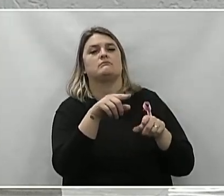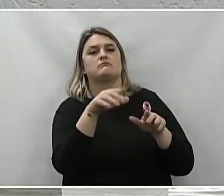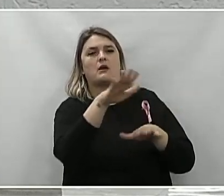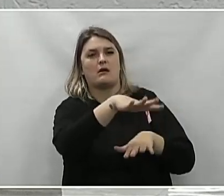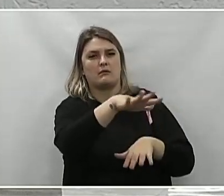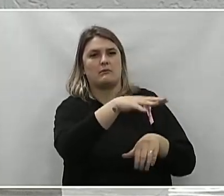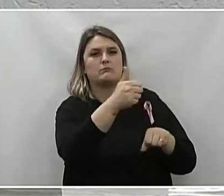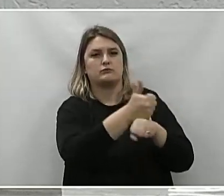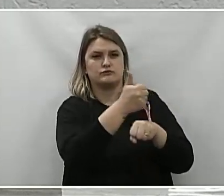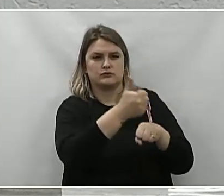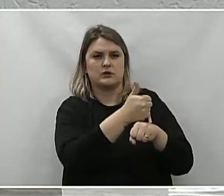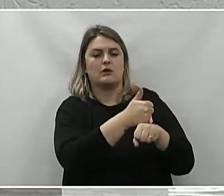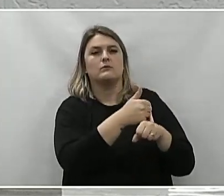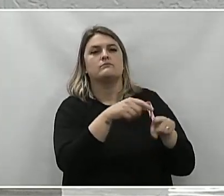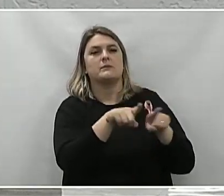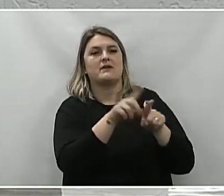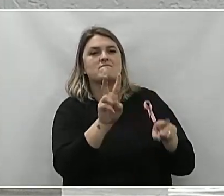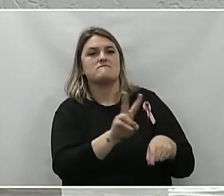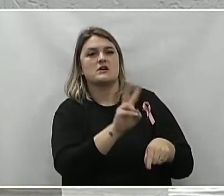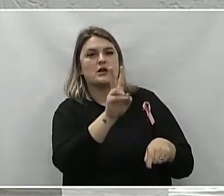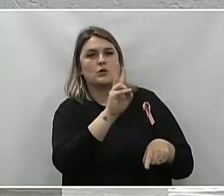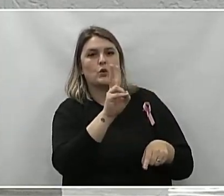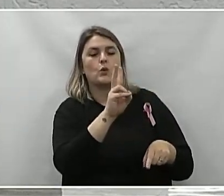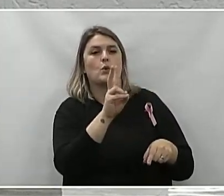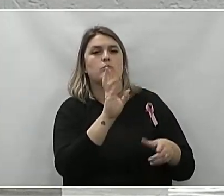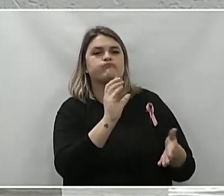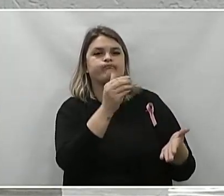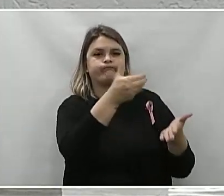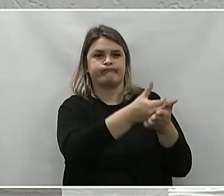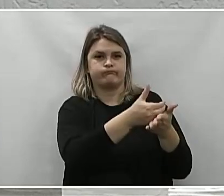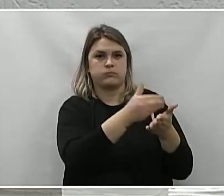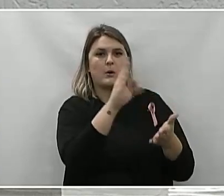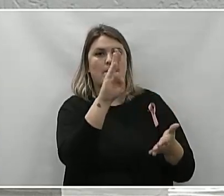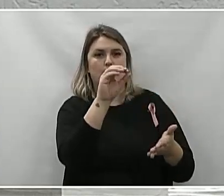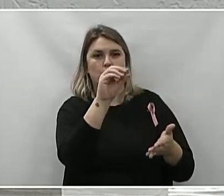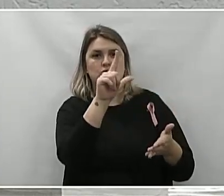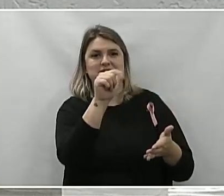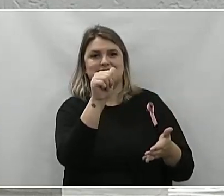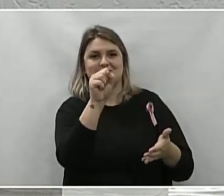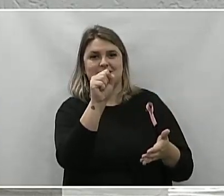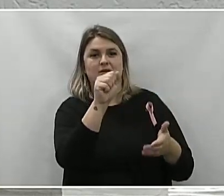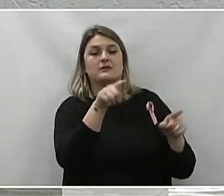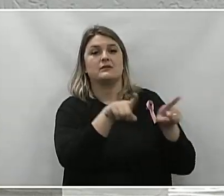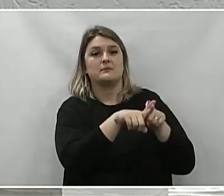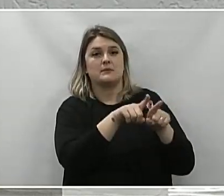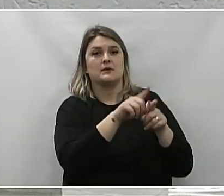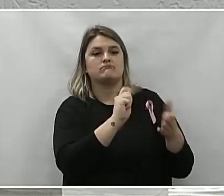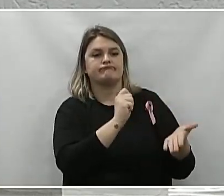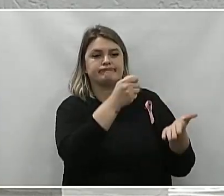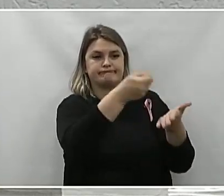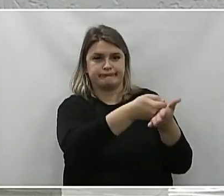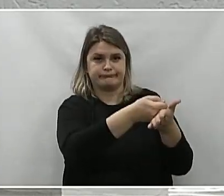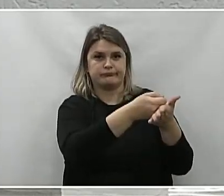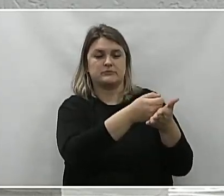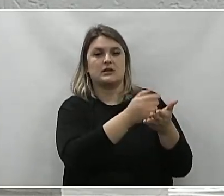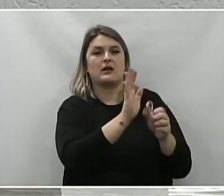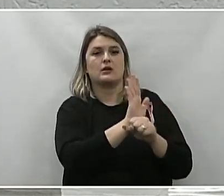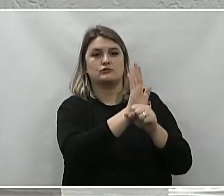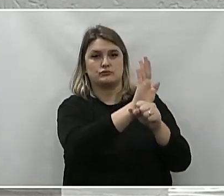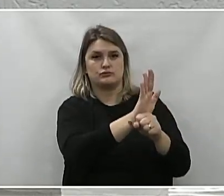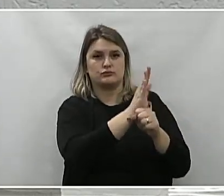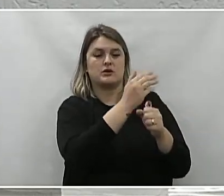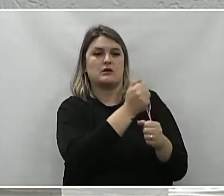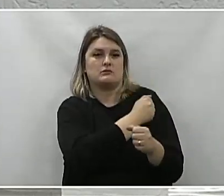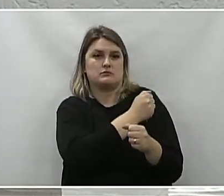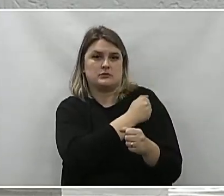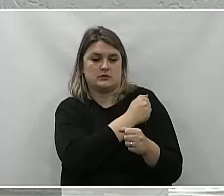e Valores que recebem por meio de bolsa da bolsa considerando as bolsas de auxílio oferecidas